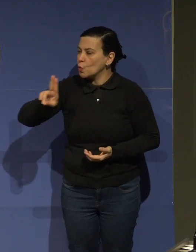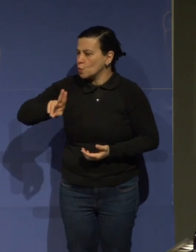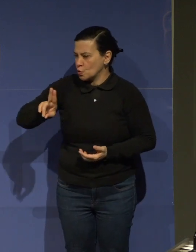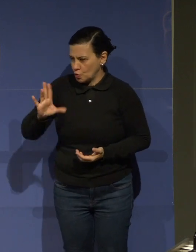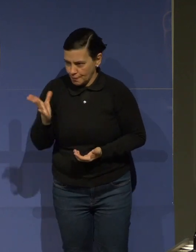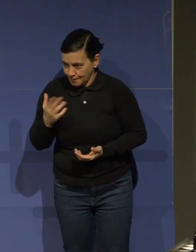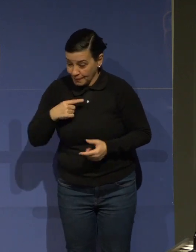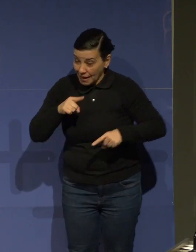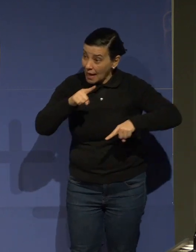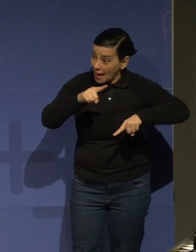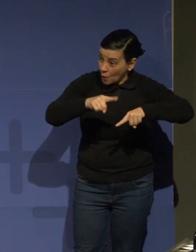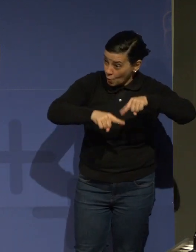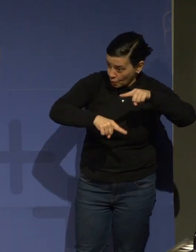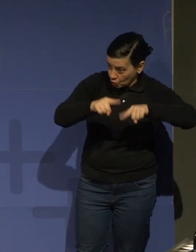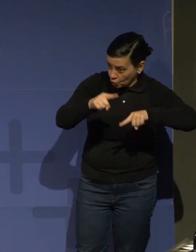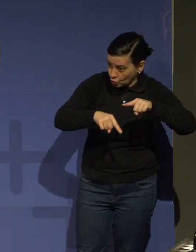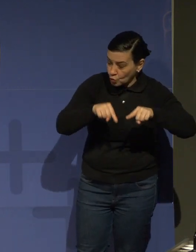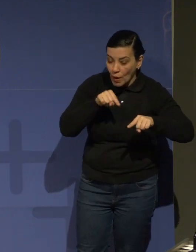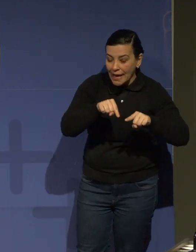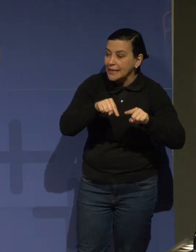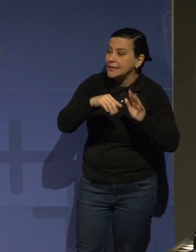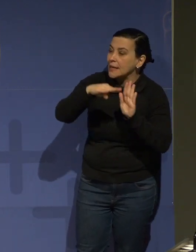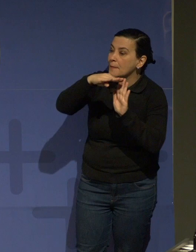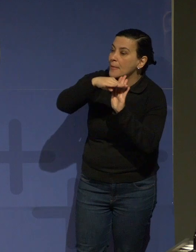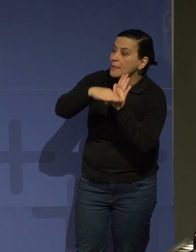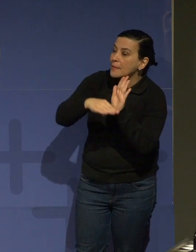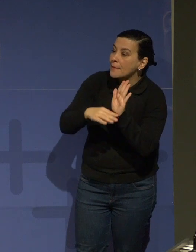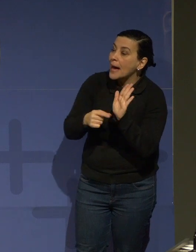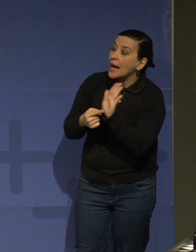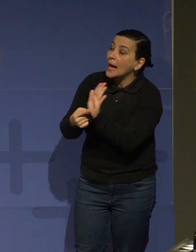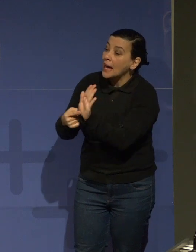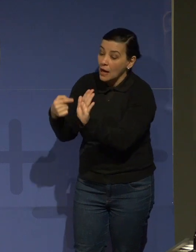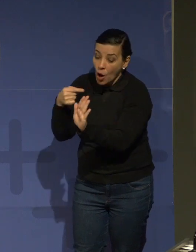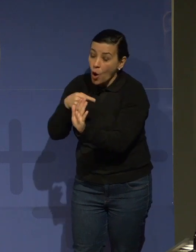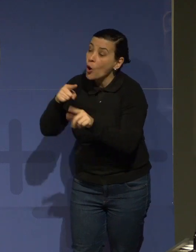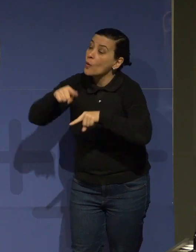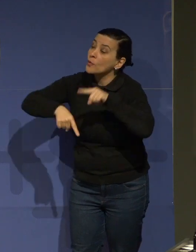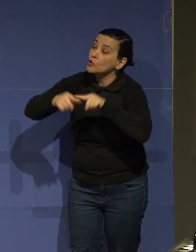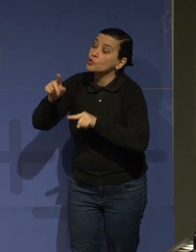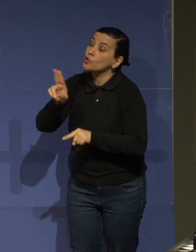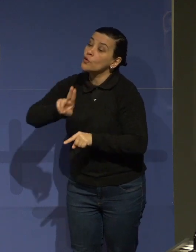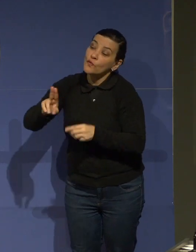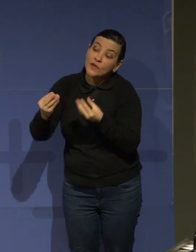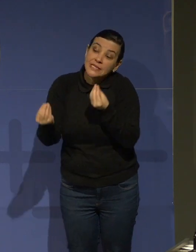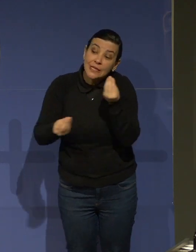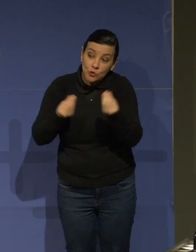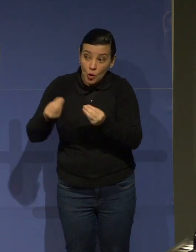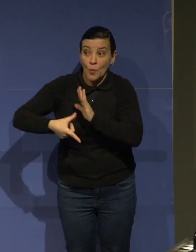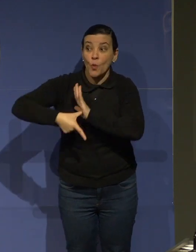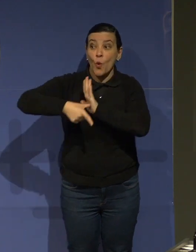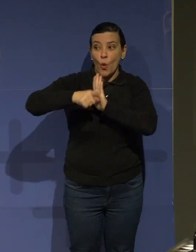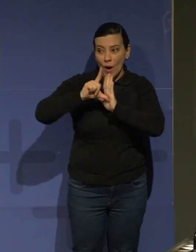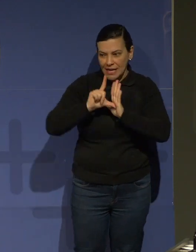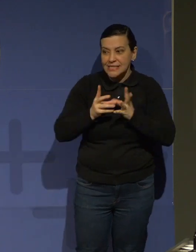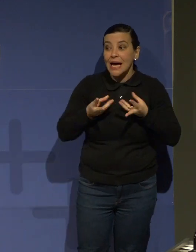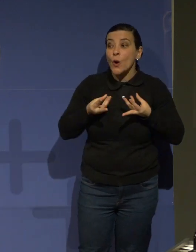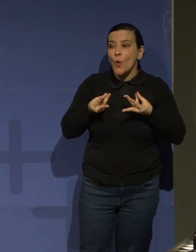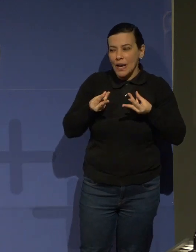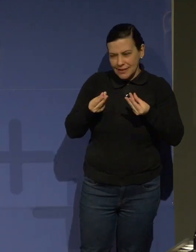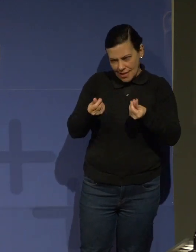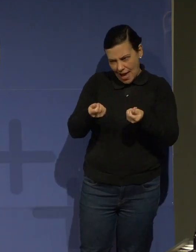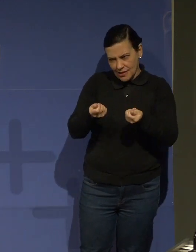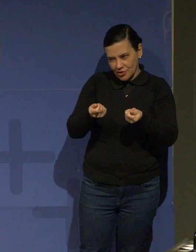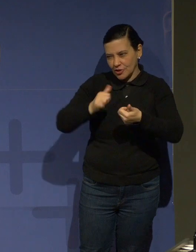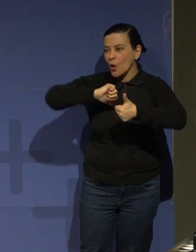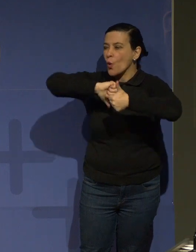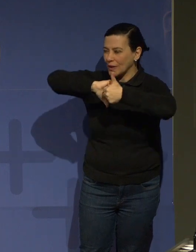um produto tem que ser utilizado, a gente normalmente faz os casos de uso para poder fazer o teste de qualidade. Durante esse teste